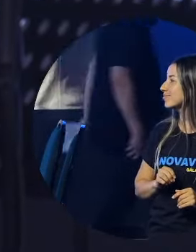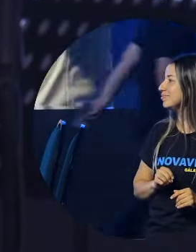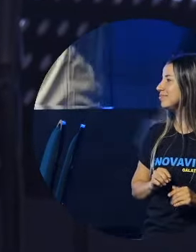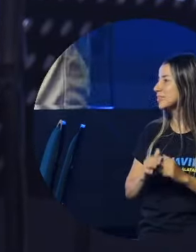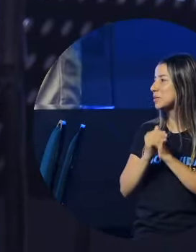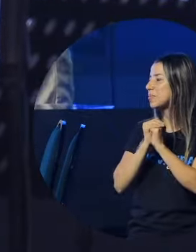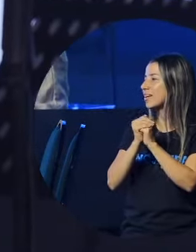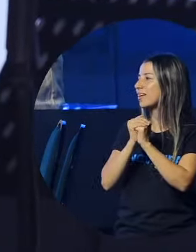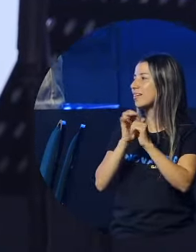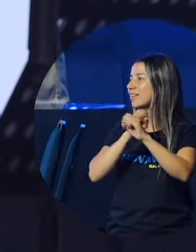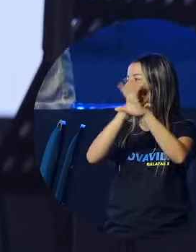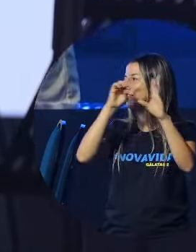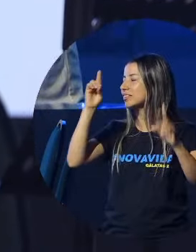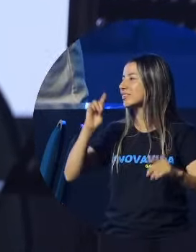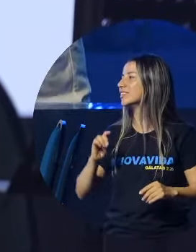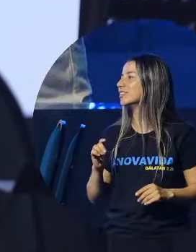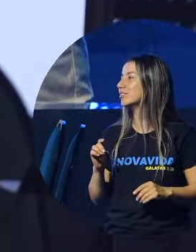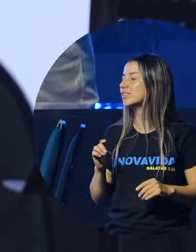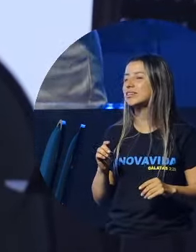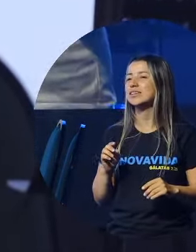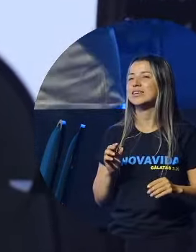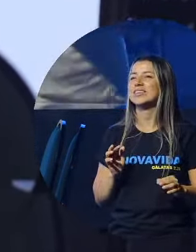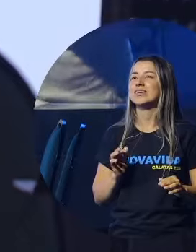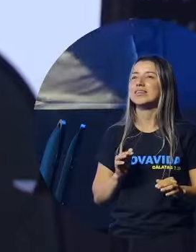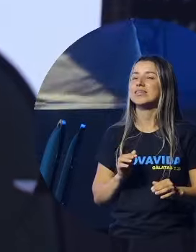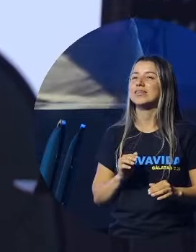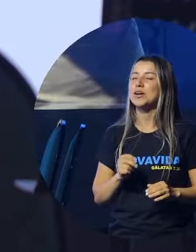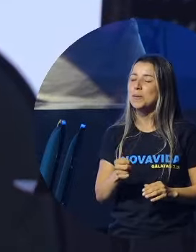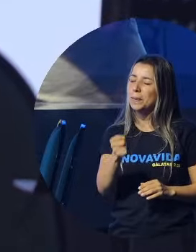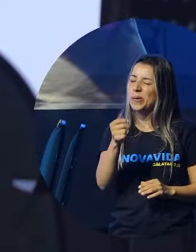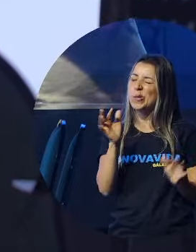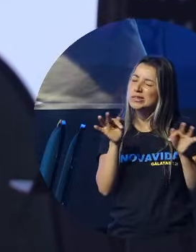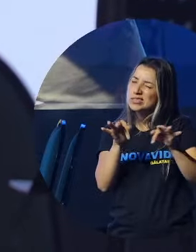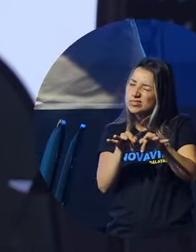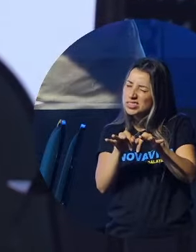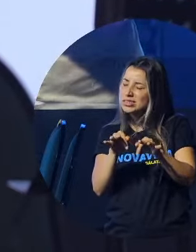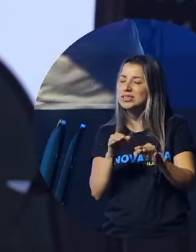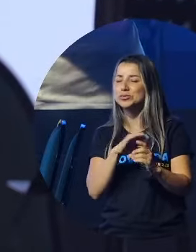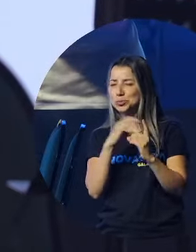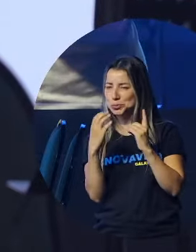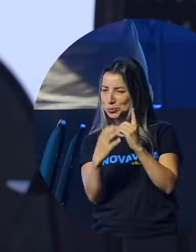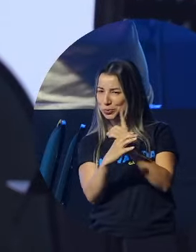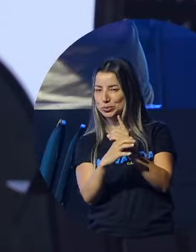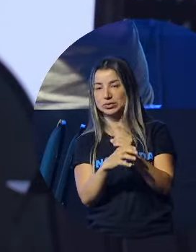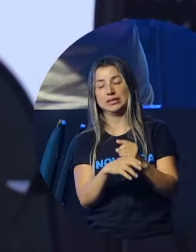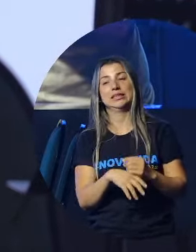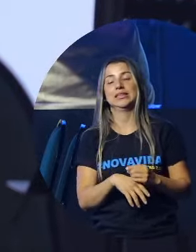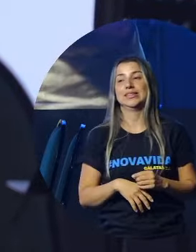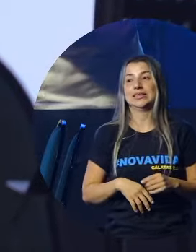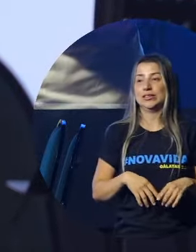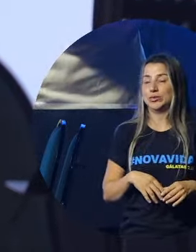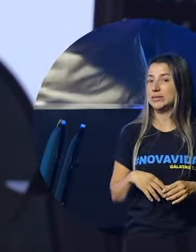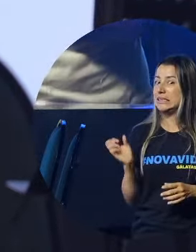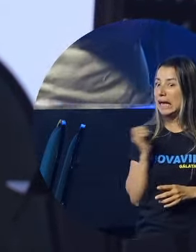Amém. Estamos chegando no encerramento, no final desse culto, irmãos. Nós corremos com a programação, um